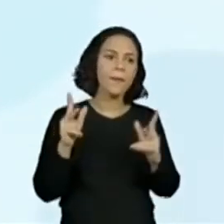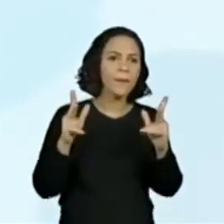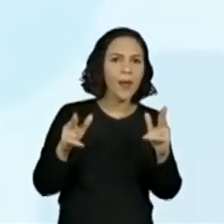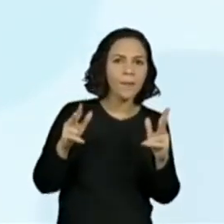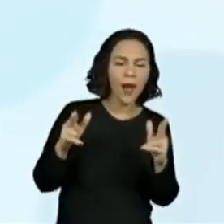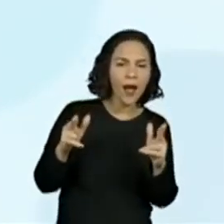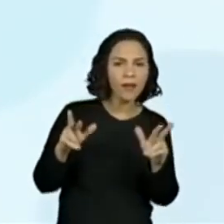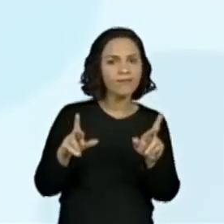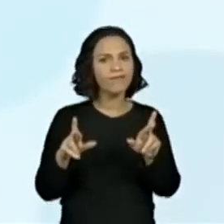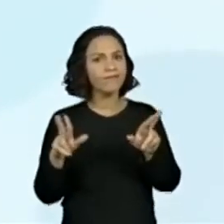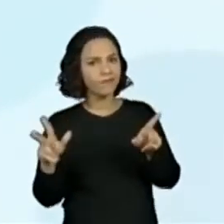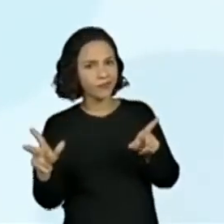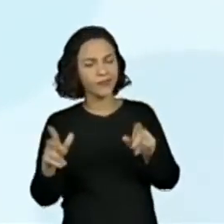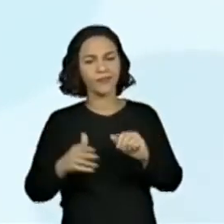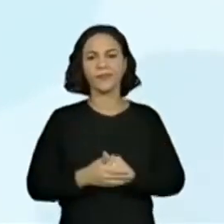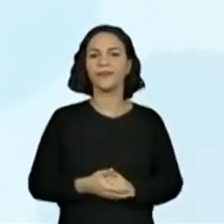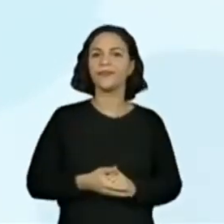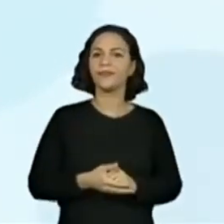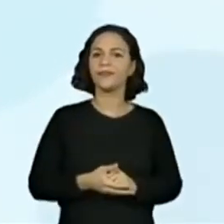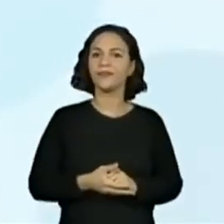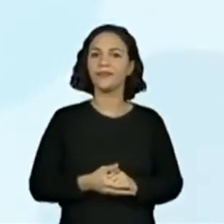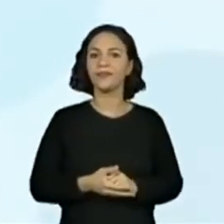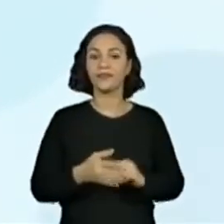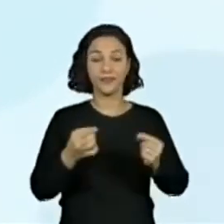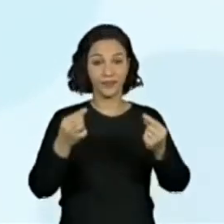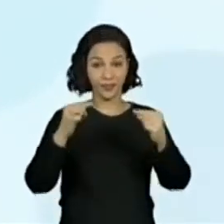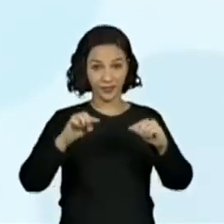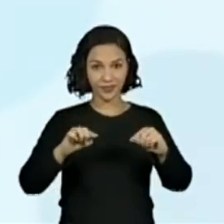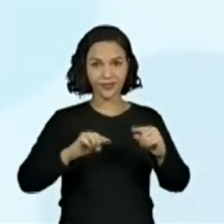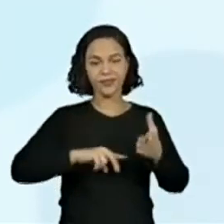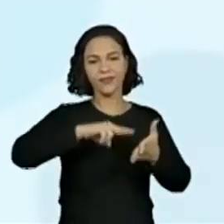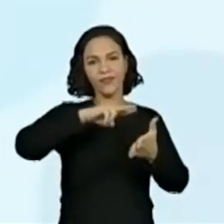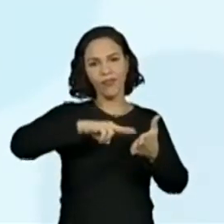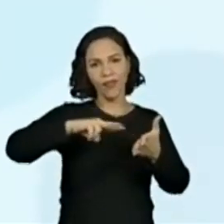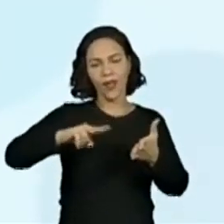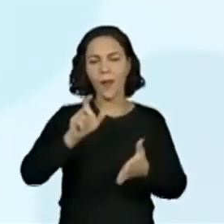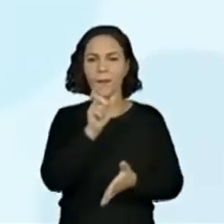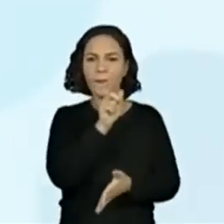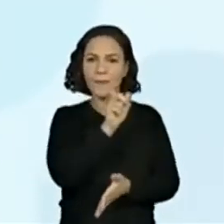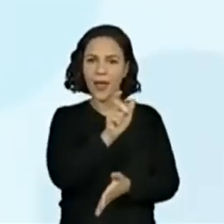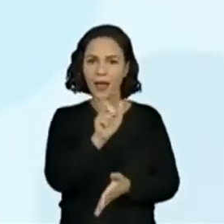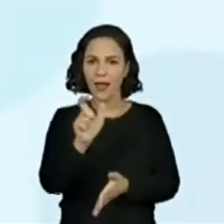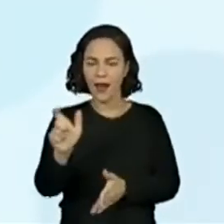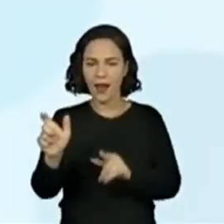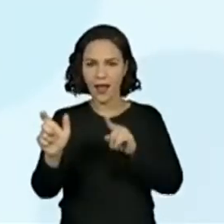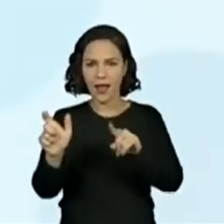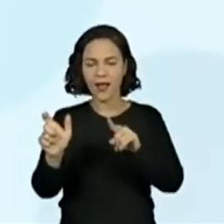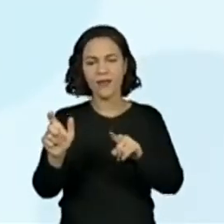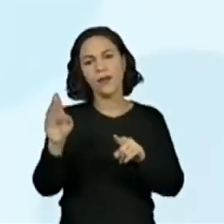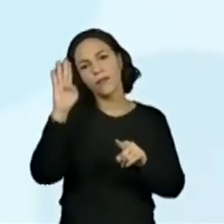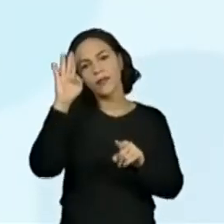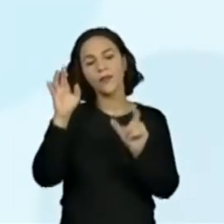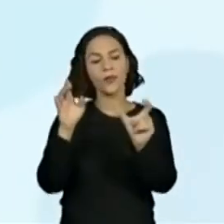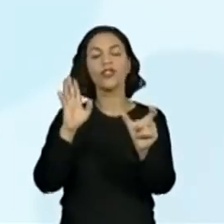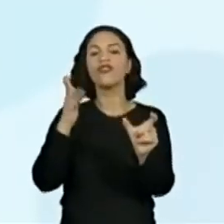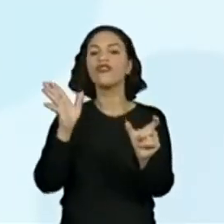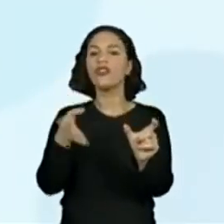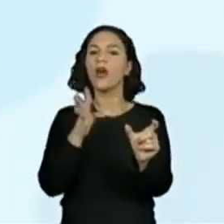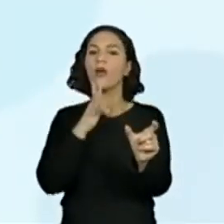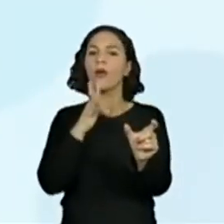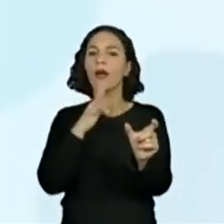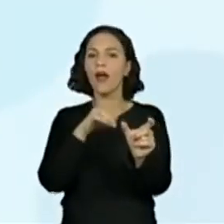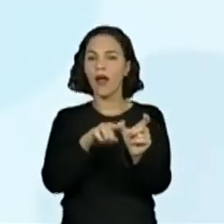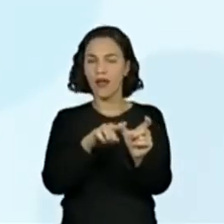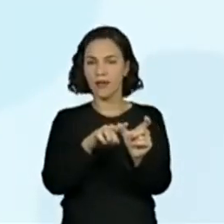e diferenças. Ler palavras, tomando como referência palavras